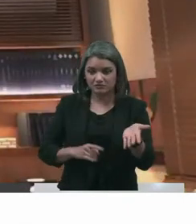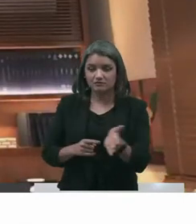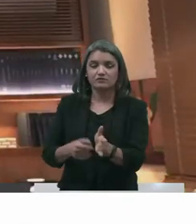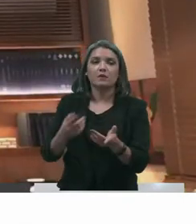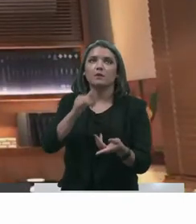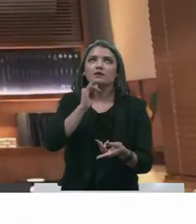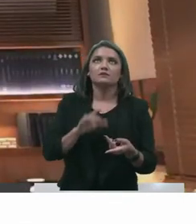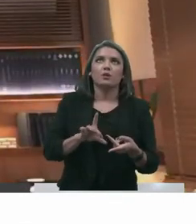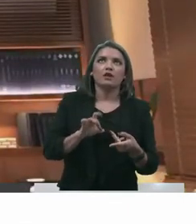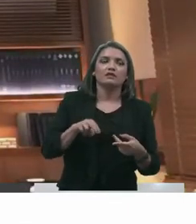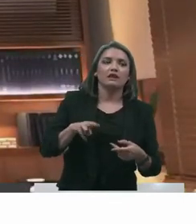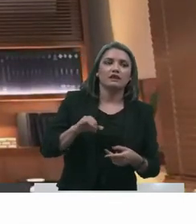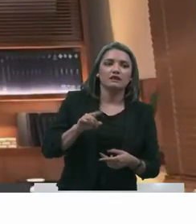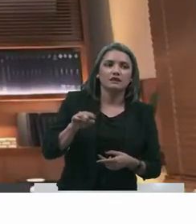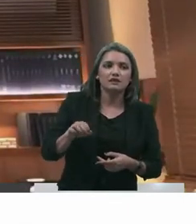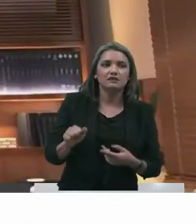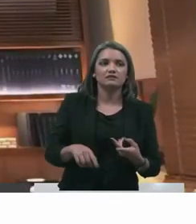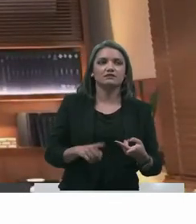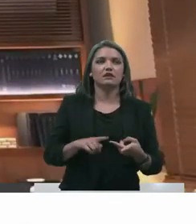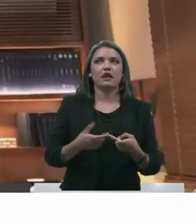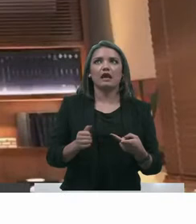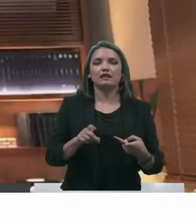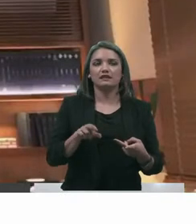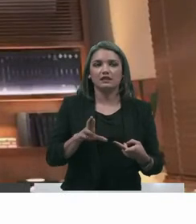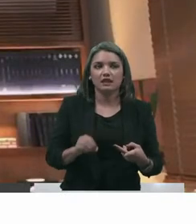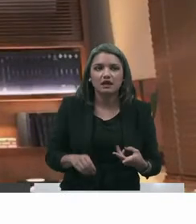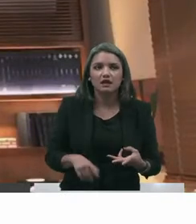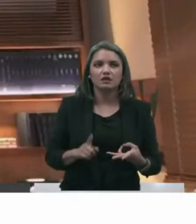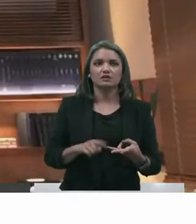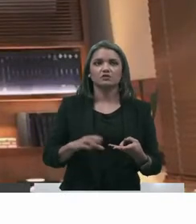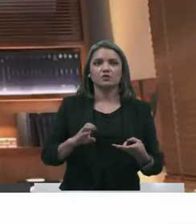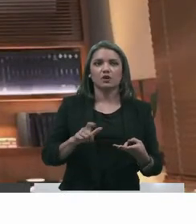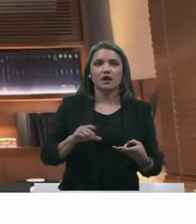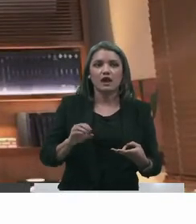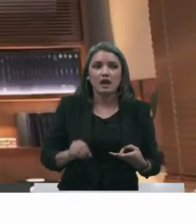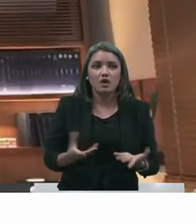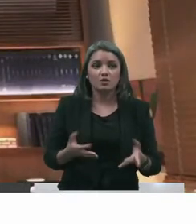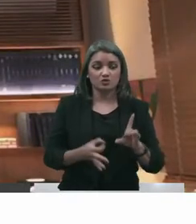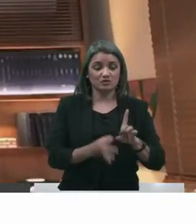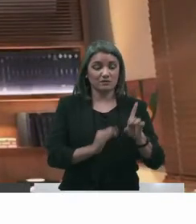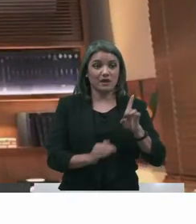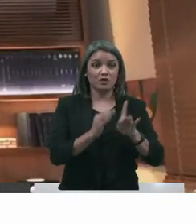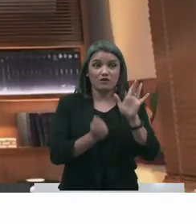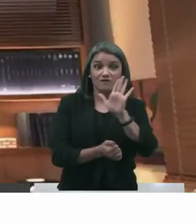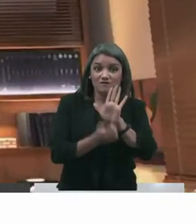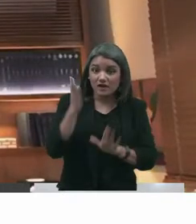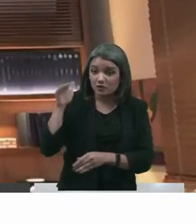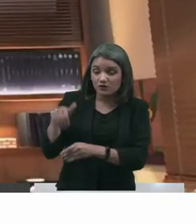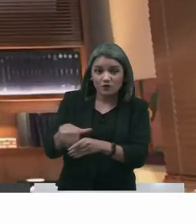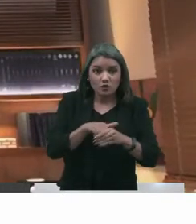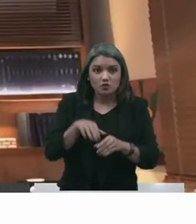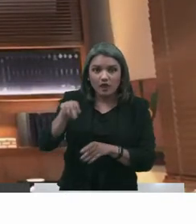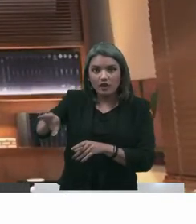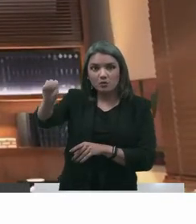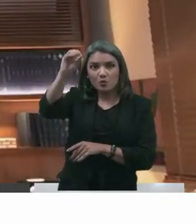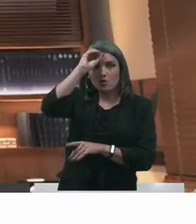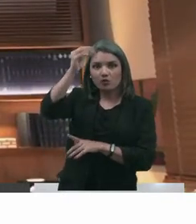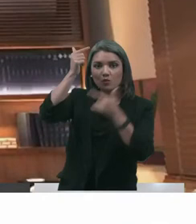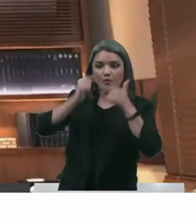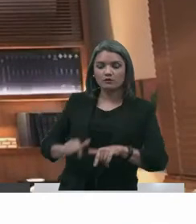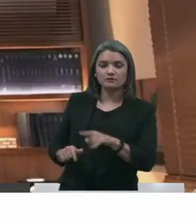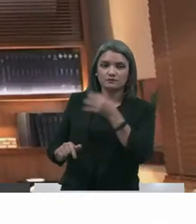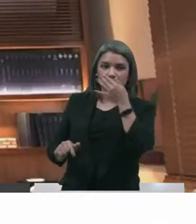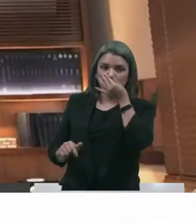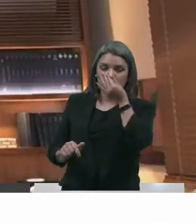Vacari, desembargador Adriano Celso, Cláudio Tavares, diversos votaram pela absolvição dele. E o